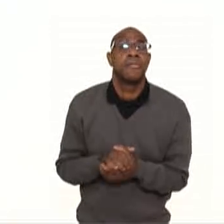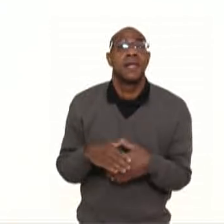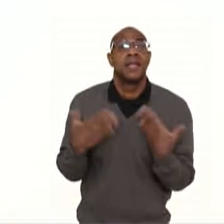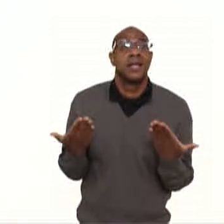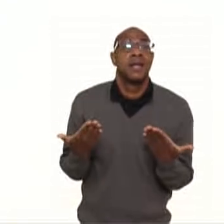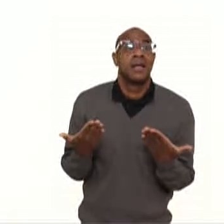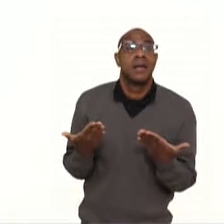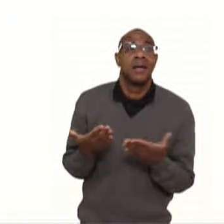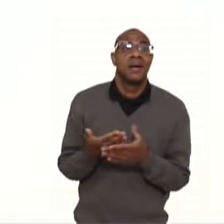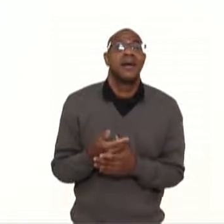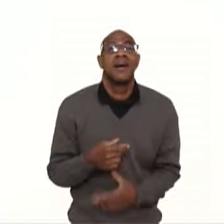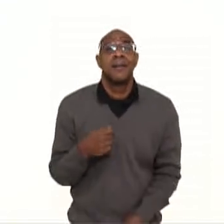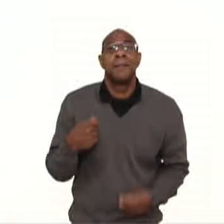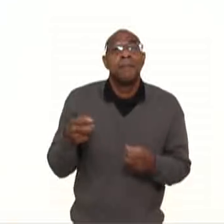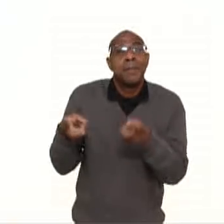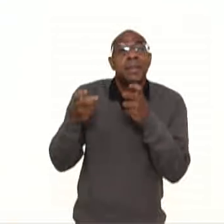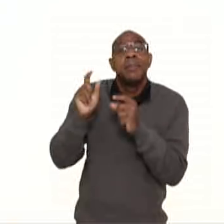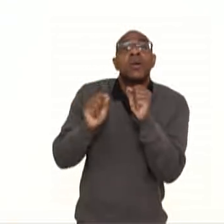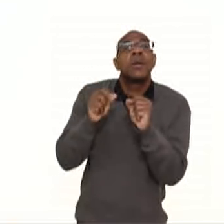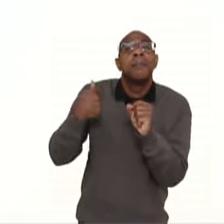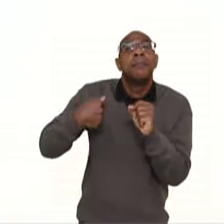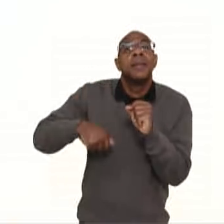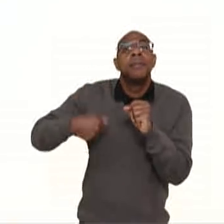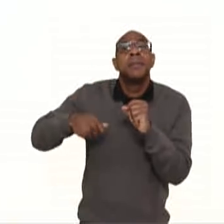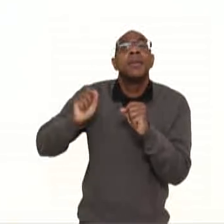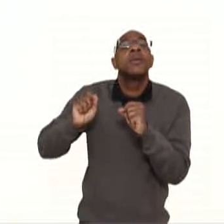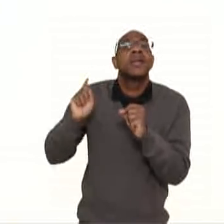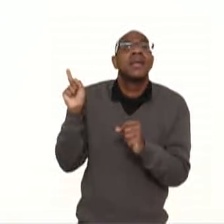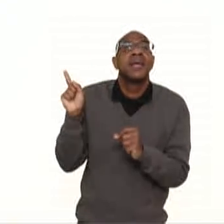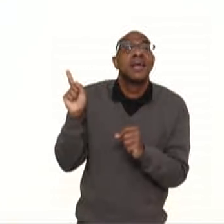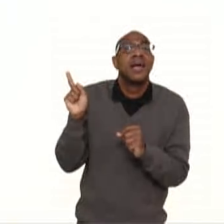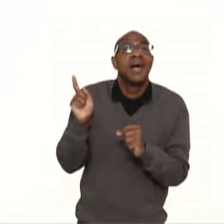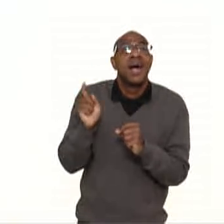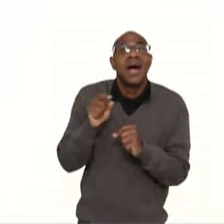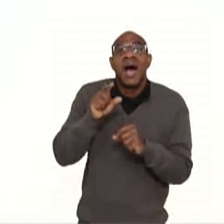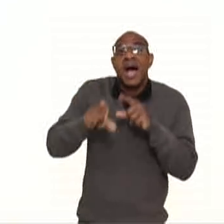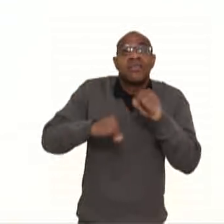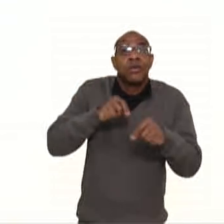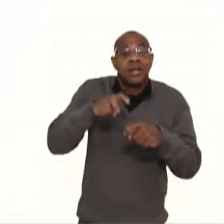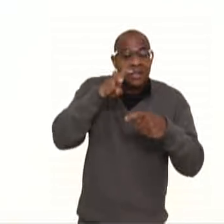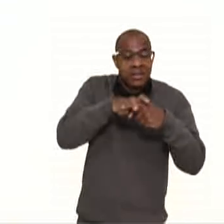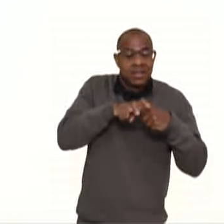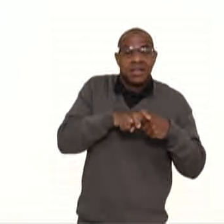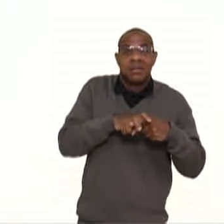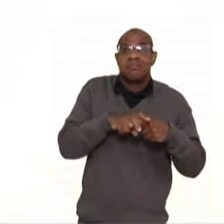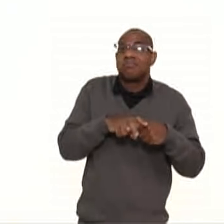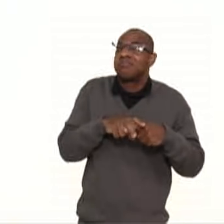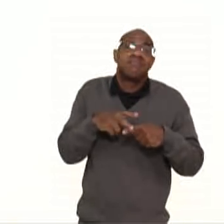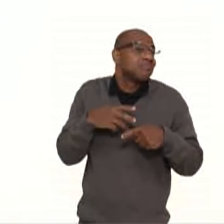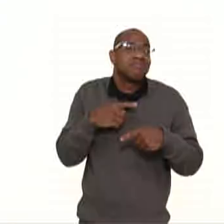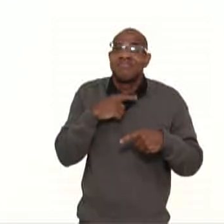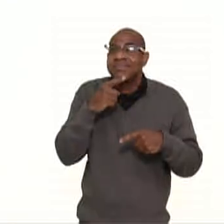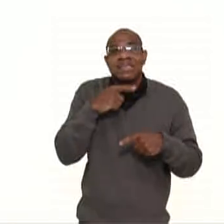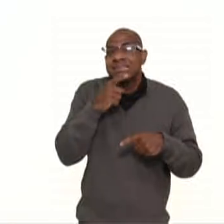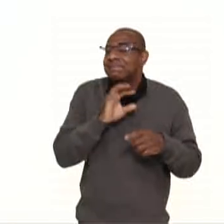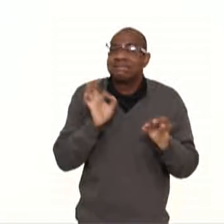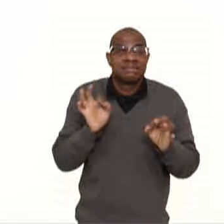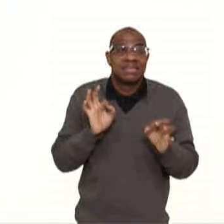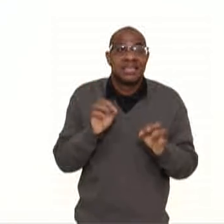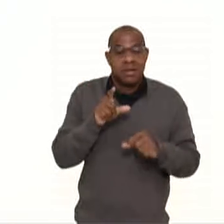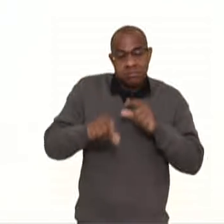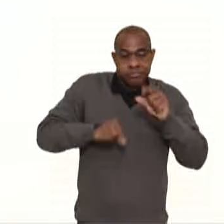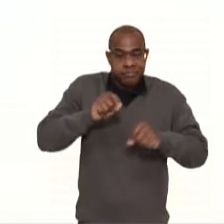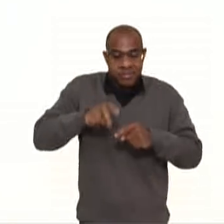A primeira coisa que você precisa perceber é o seguinte: note que a escolha da cadeira não interfere na probabilidade, já que a probabilidade de escolher uma cadeira